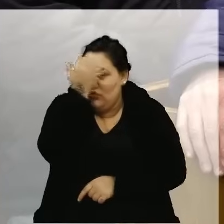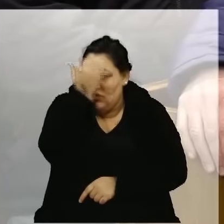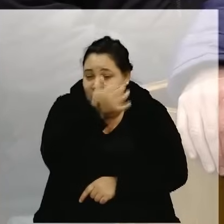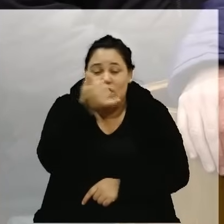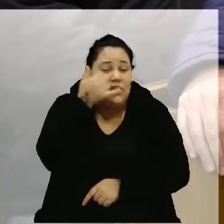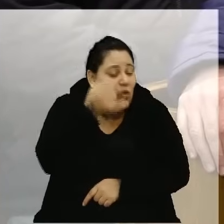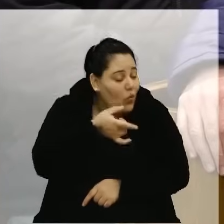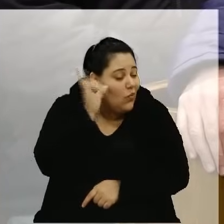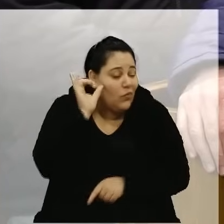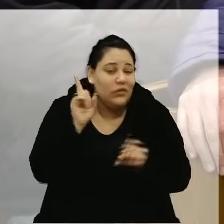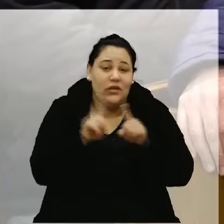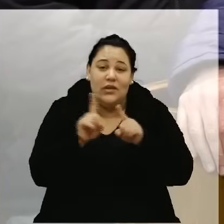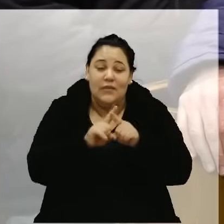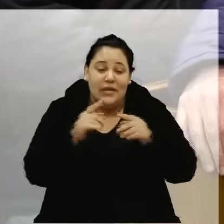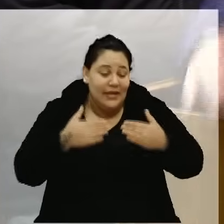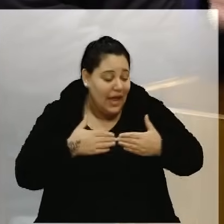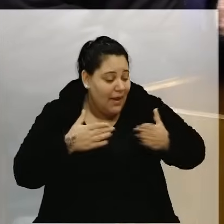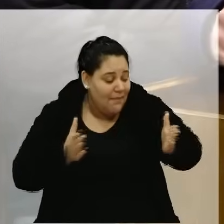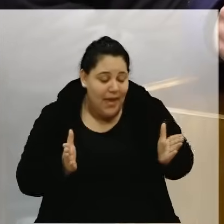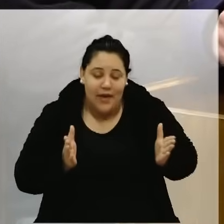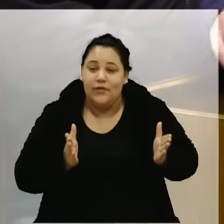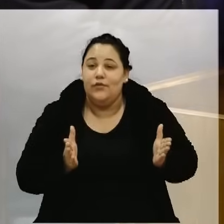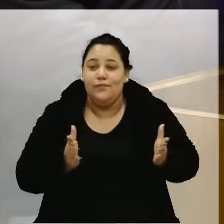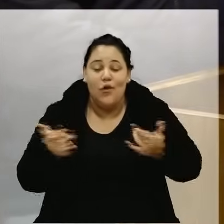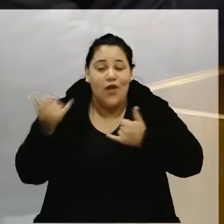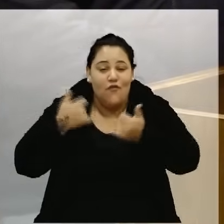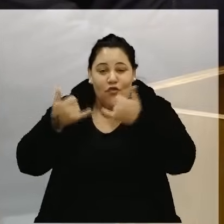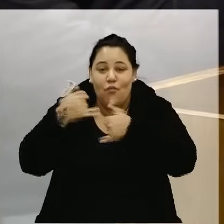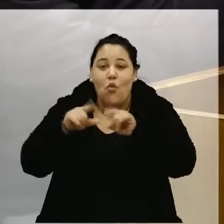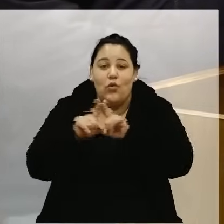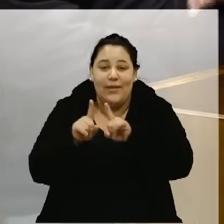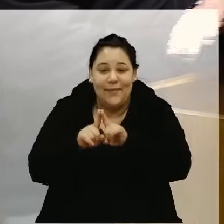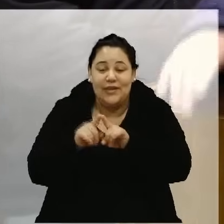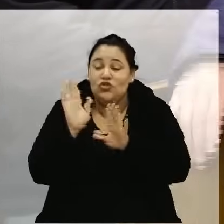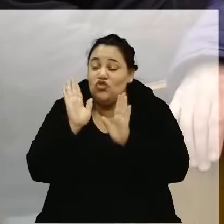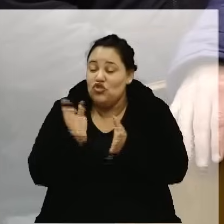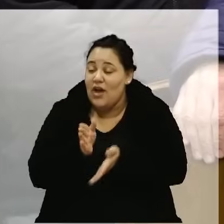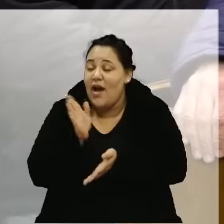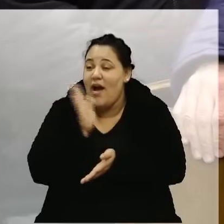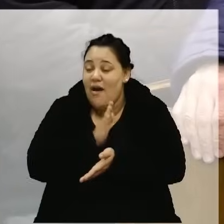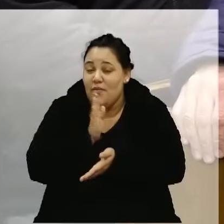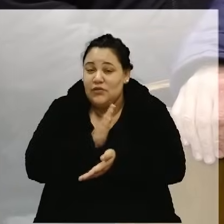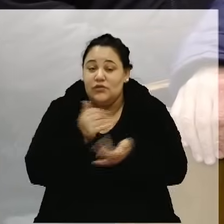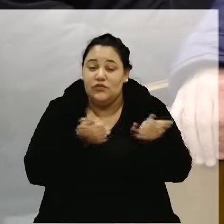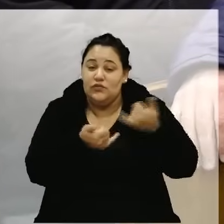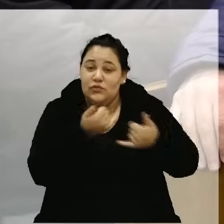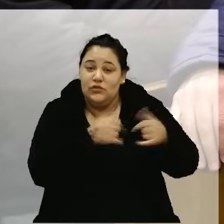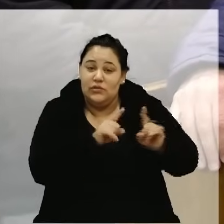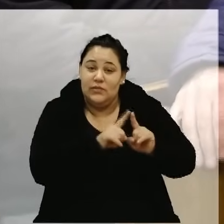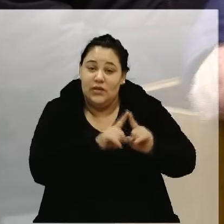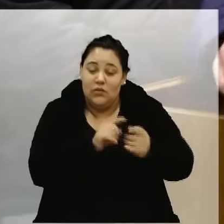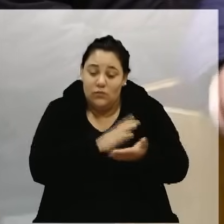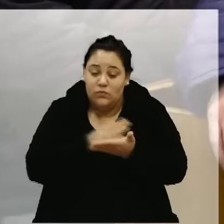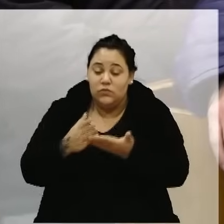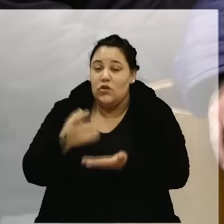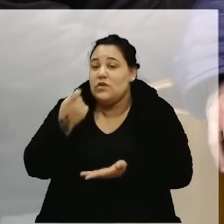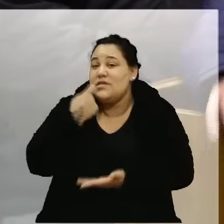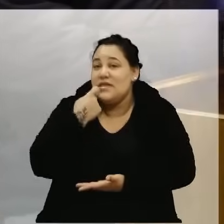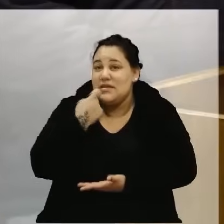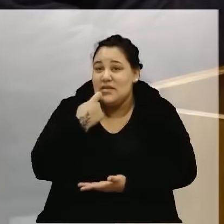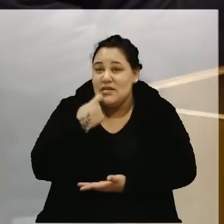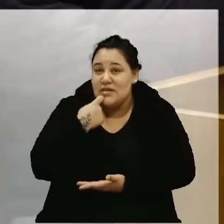colocando à disposição total, nos informou preliminarmente que a partir de sexta-feira